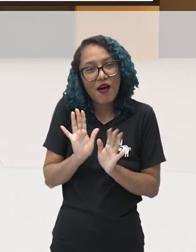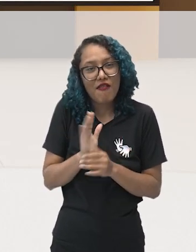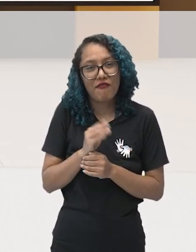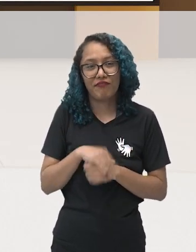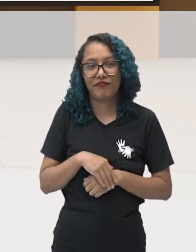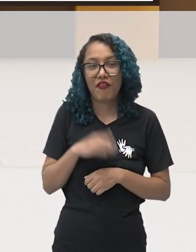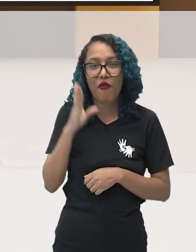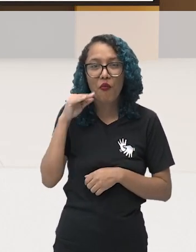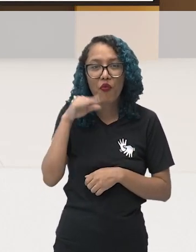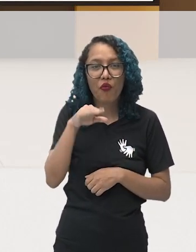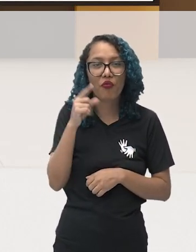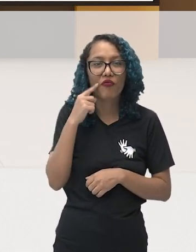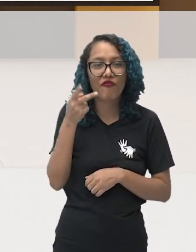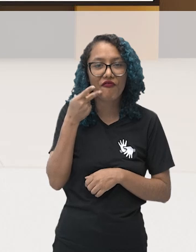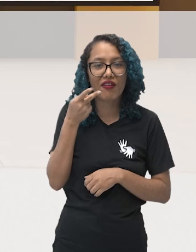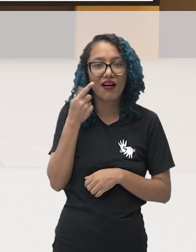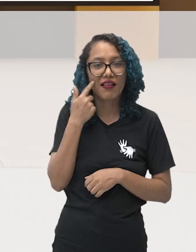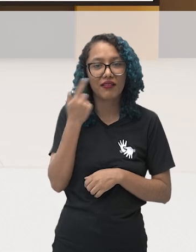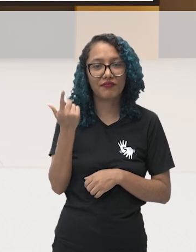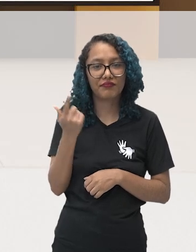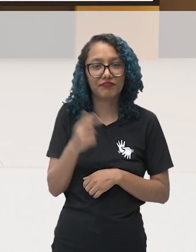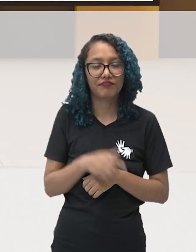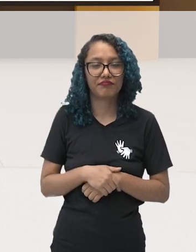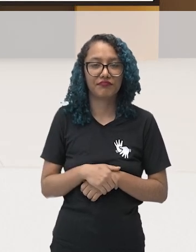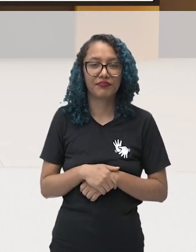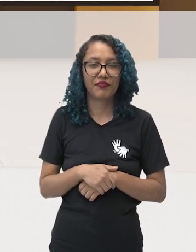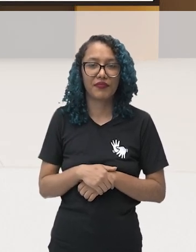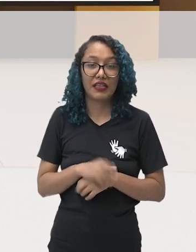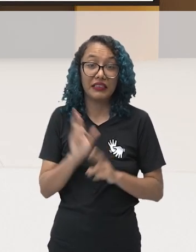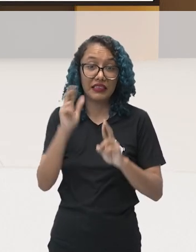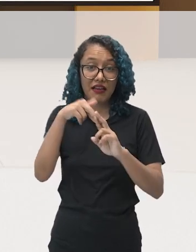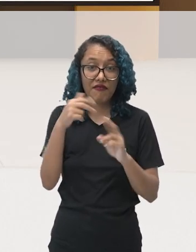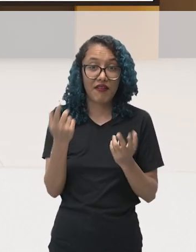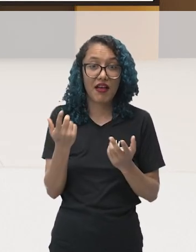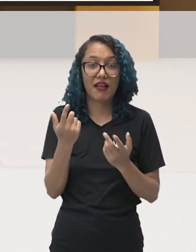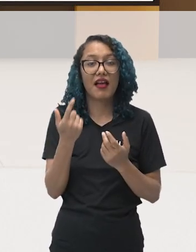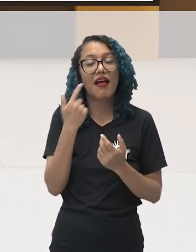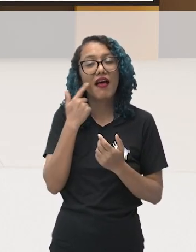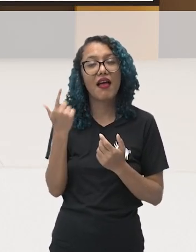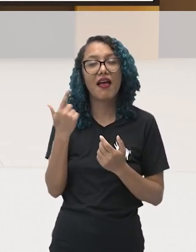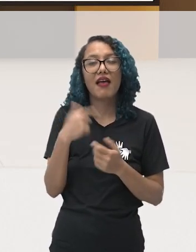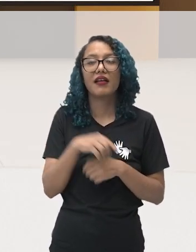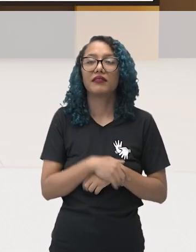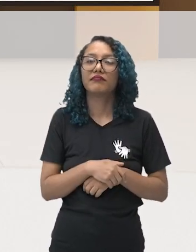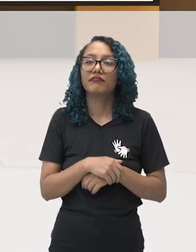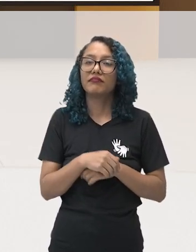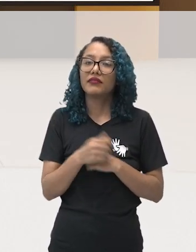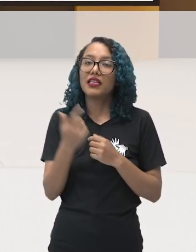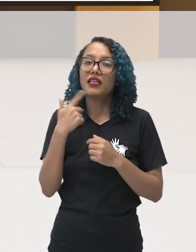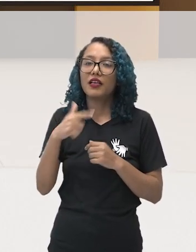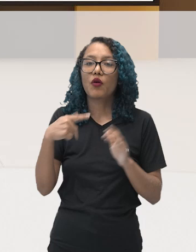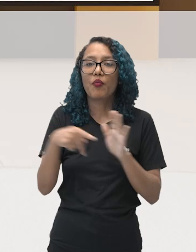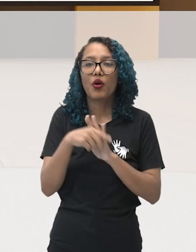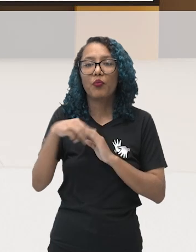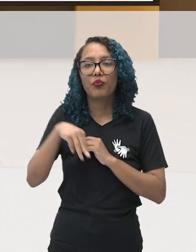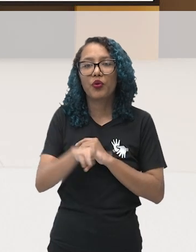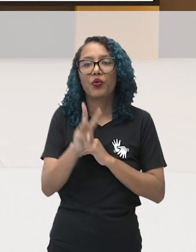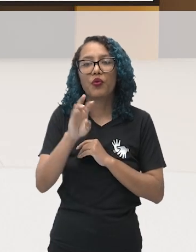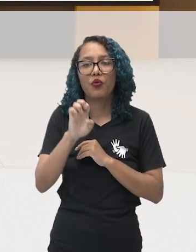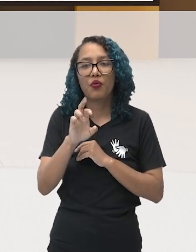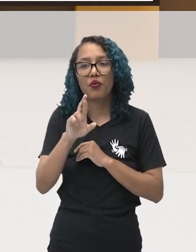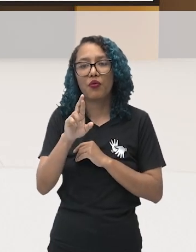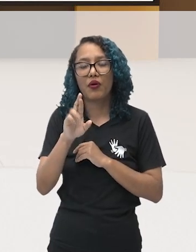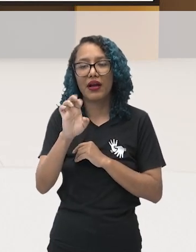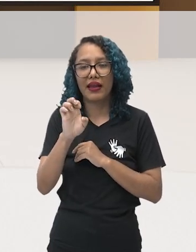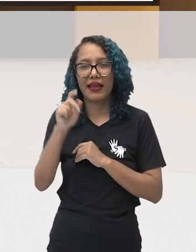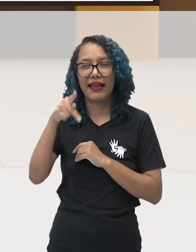que significa valorizando a língua Werekená. Né? Muito bem. E o que fala esse projeto, professor? Pessoal,